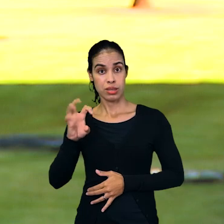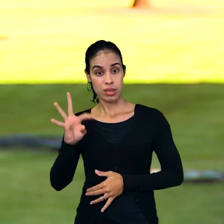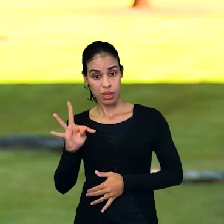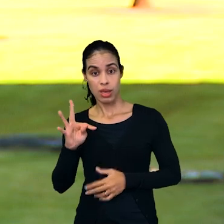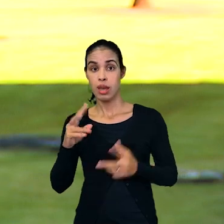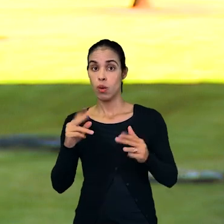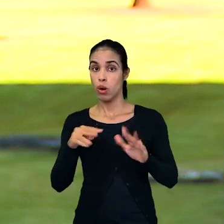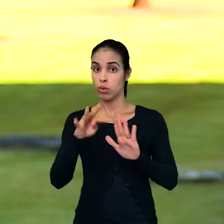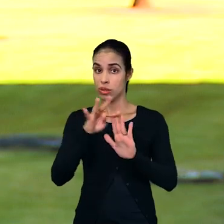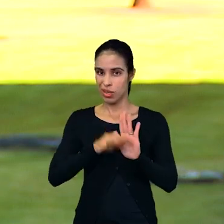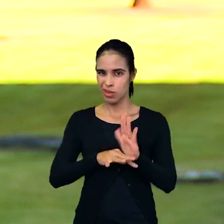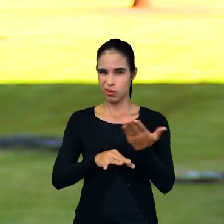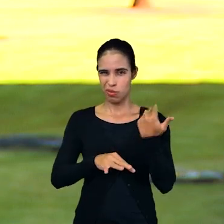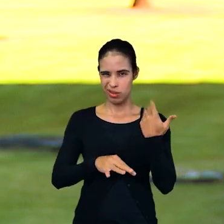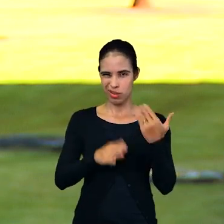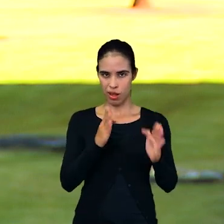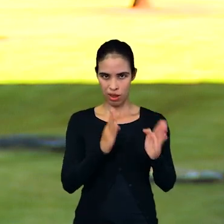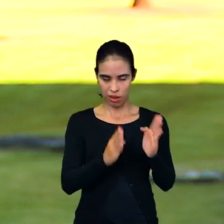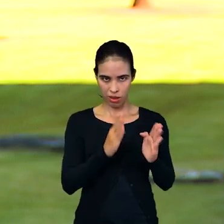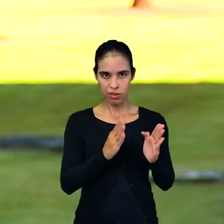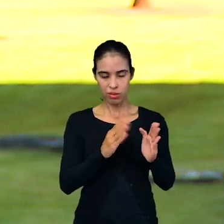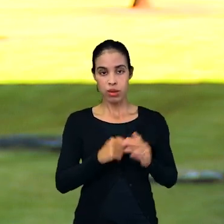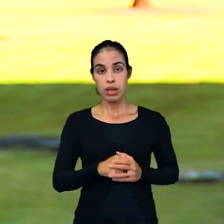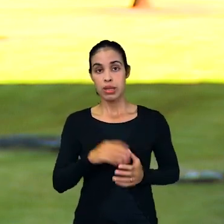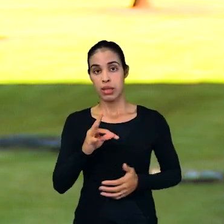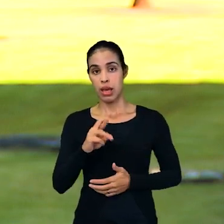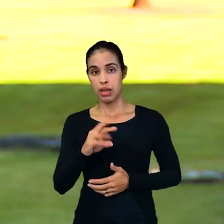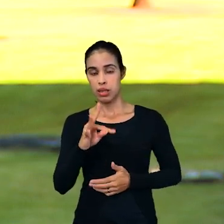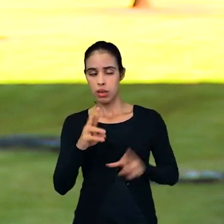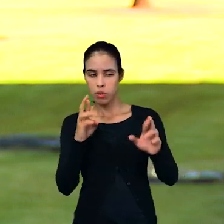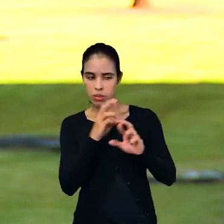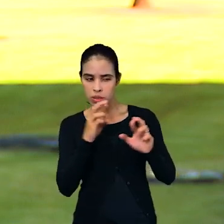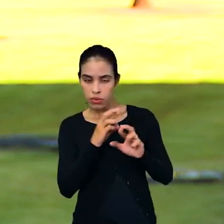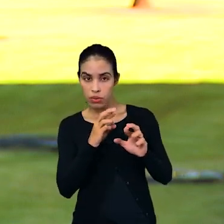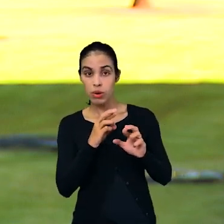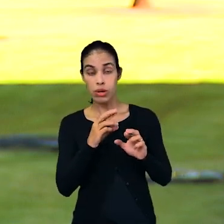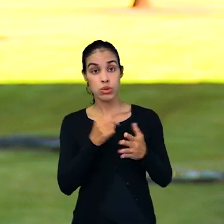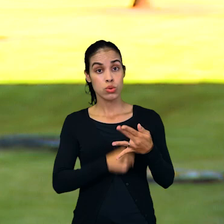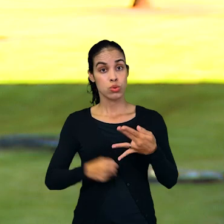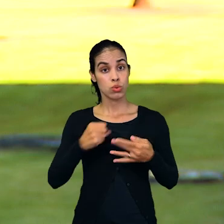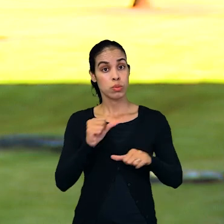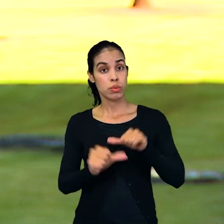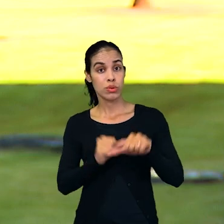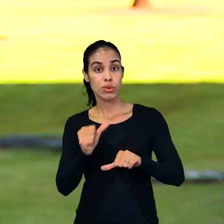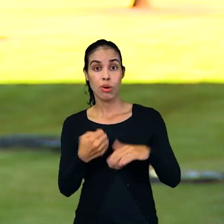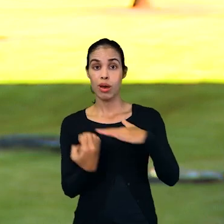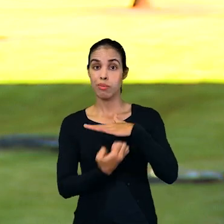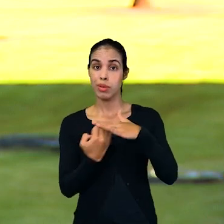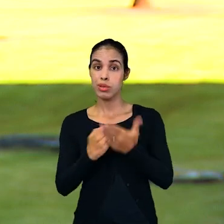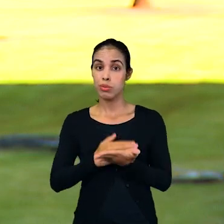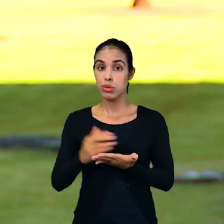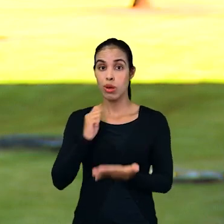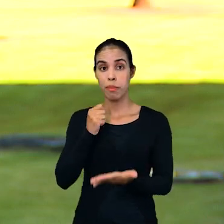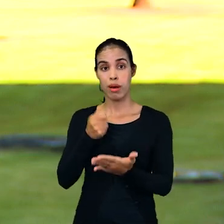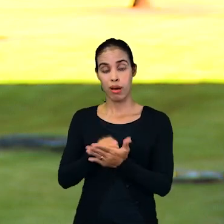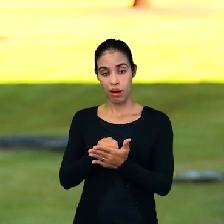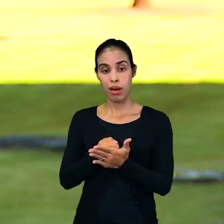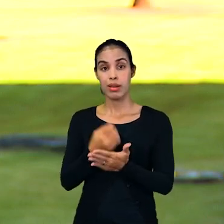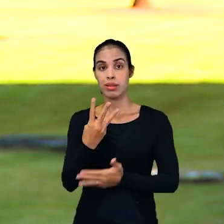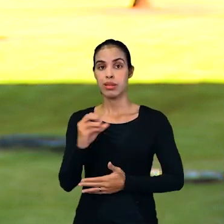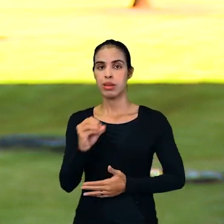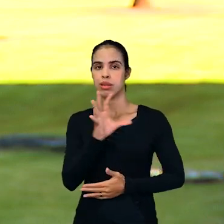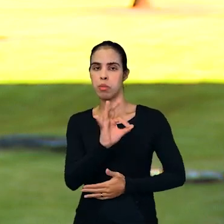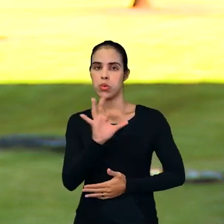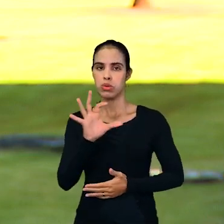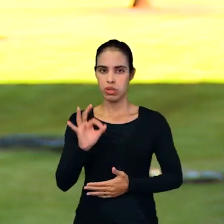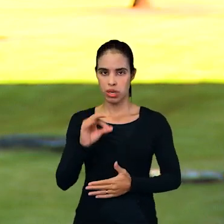do TST, conforme redação vigente na época. O TRT observou ainda que, após a alteração da súmula, a empresa começou a